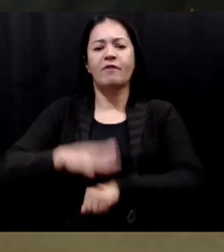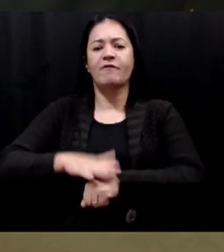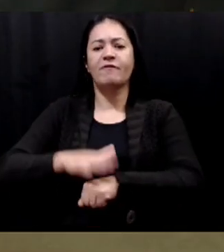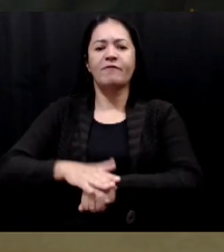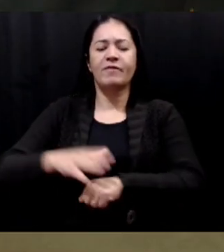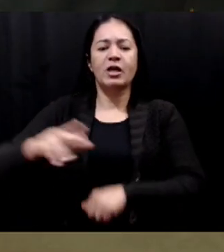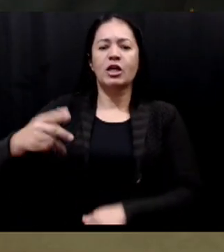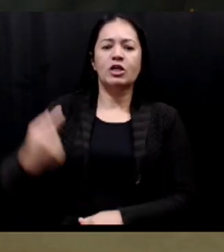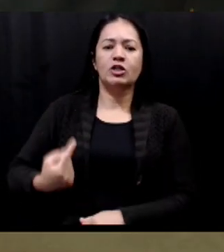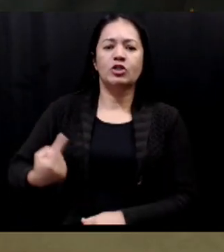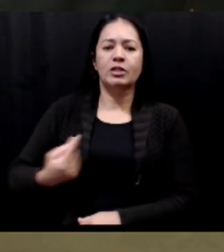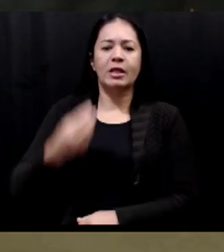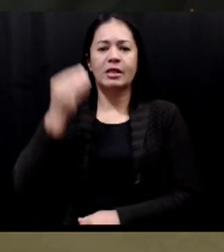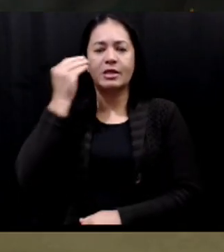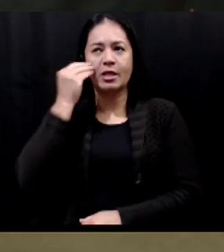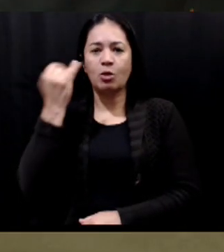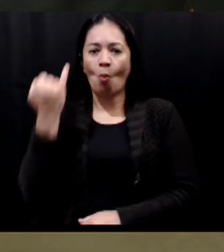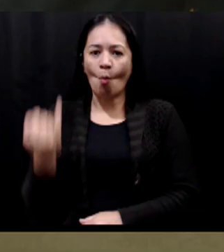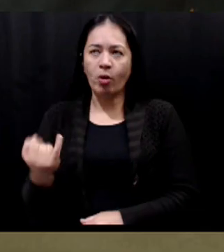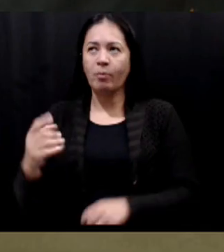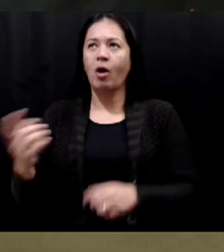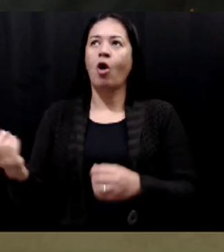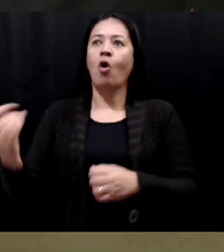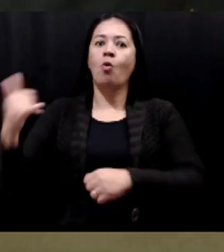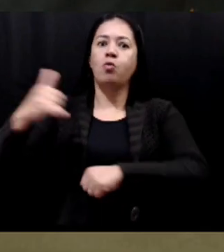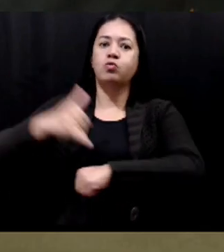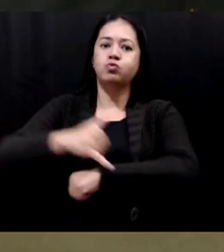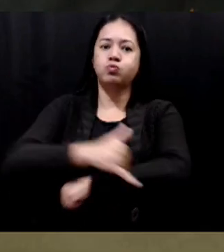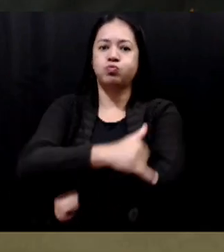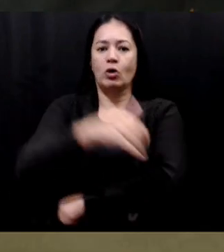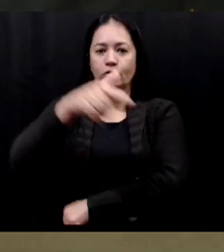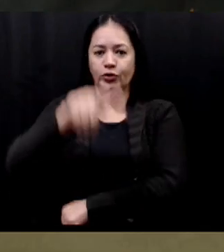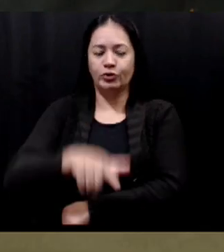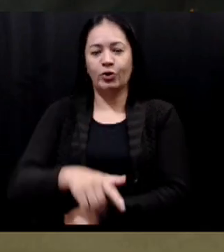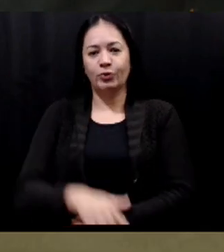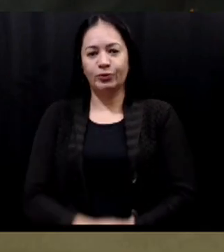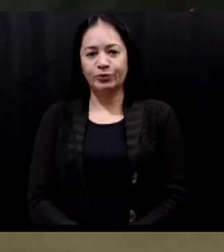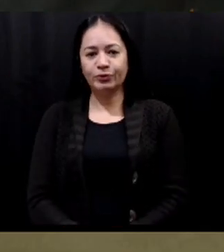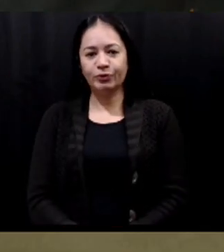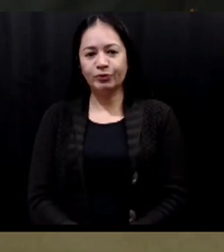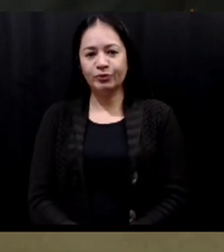e depois voltou tudo de novo? Manda aí, ó, tá lá. 19